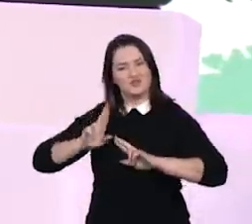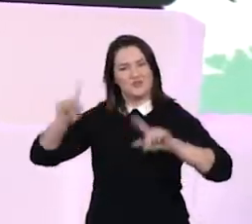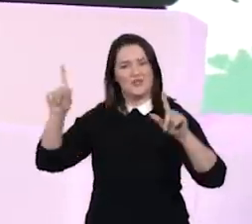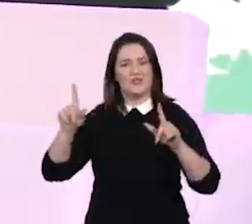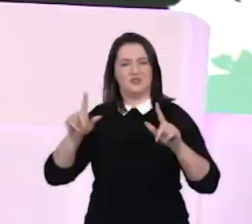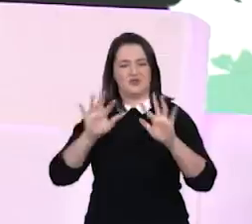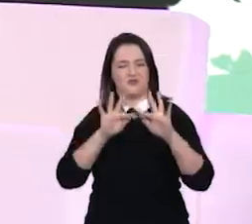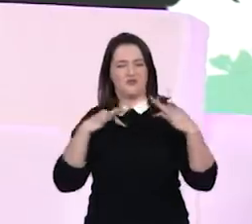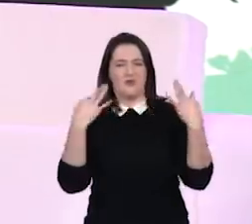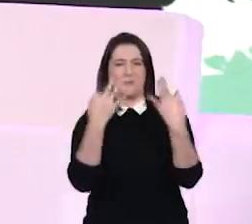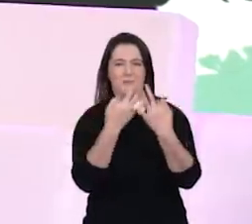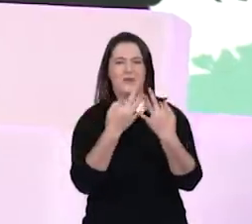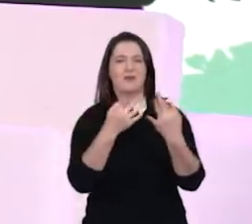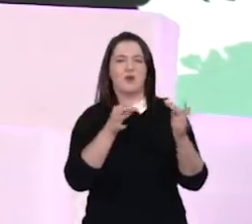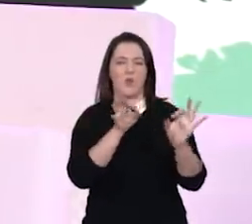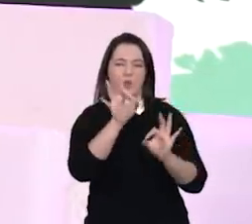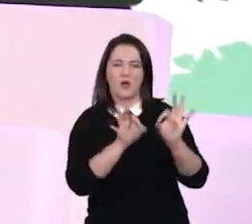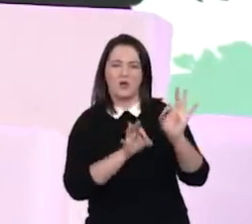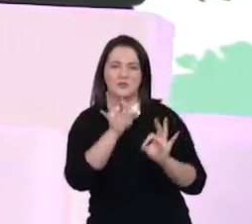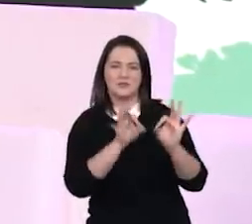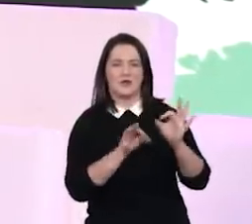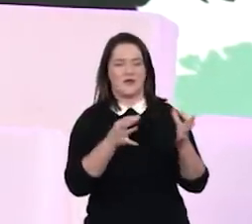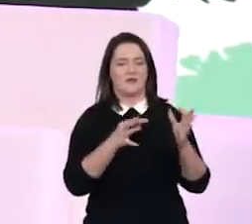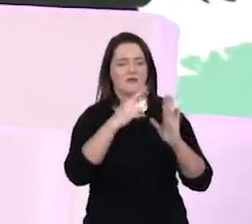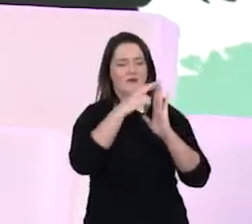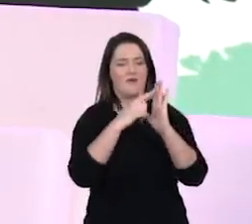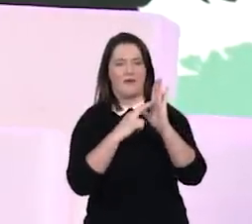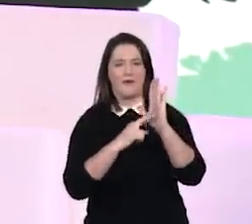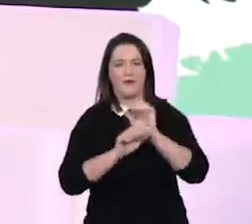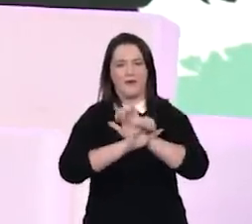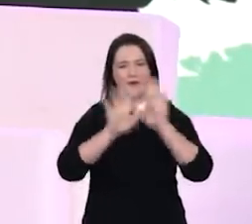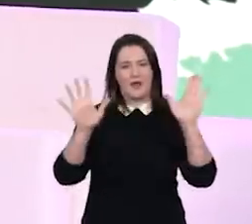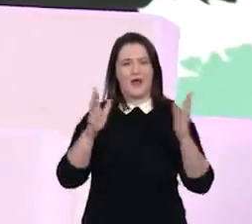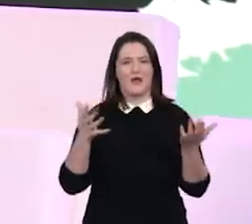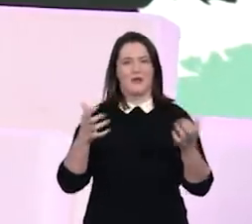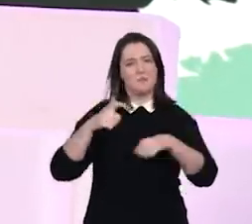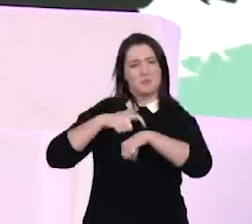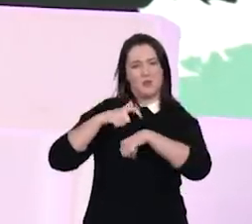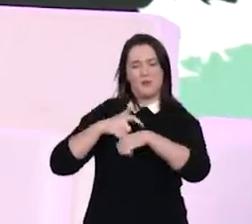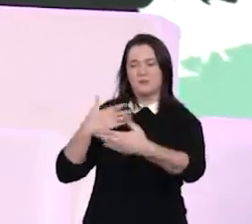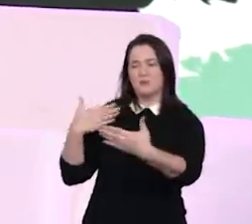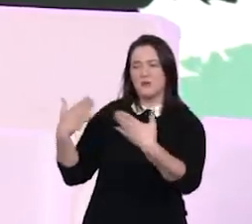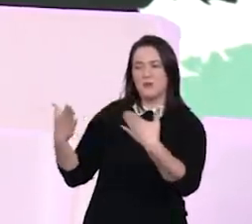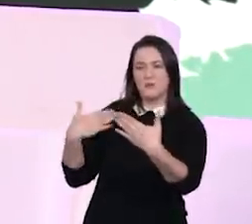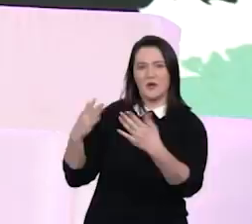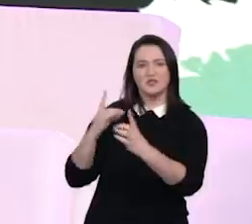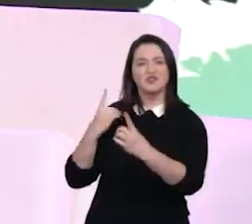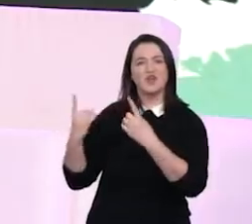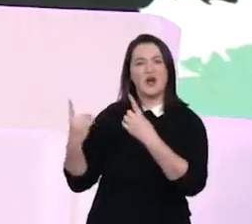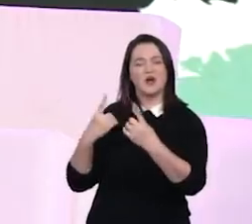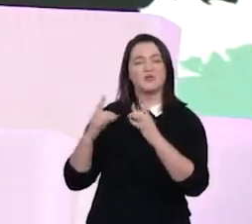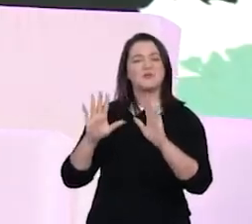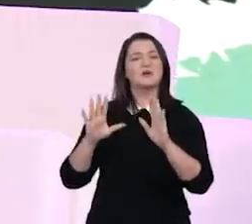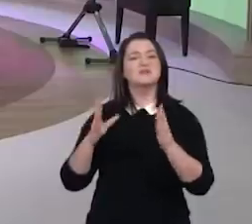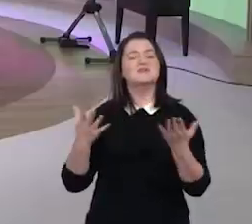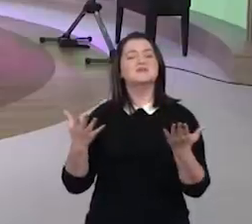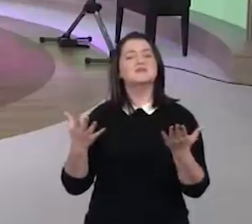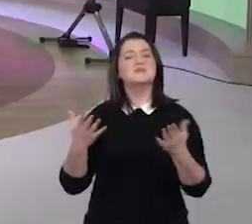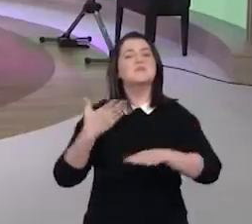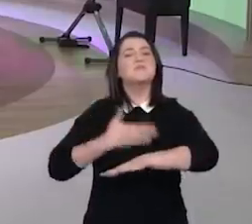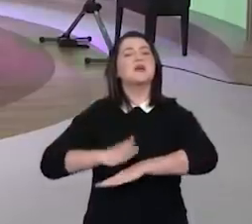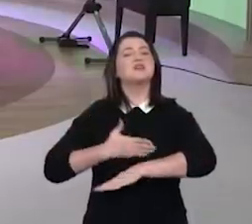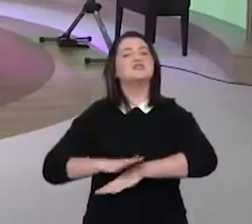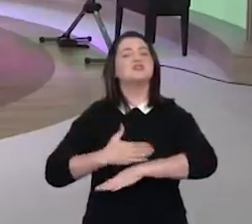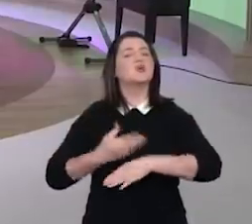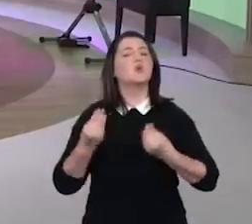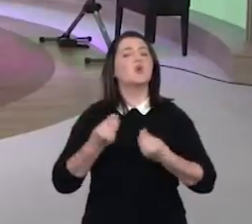estruturada, regras claras, lugar do diálogo, tudo certo. Mas como eu faço isso dentro da minha casa?